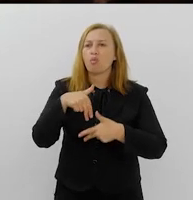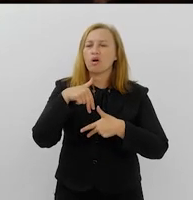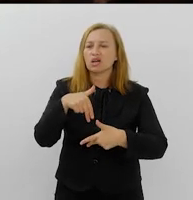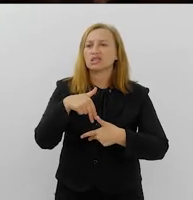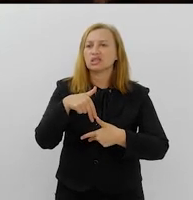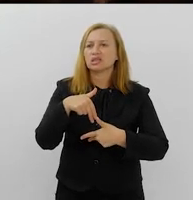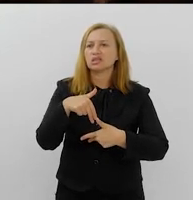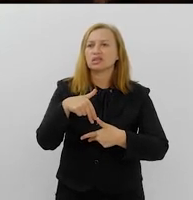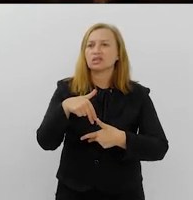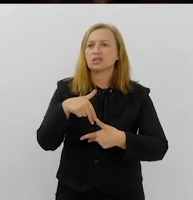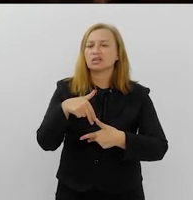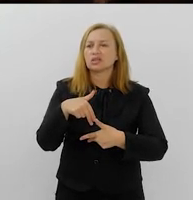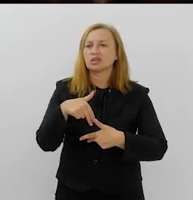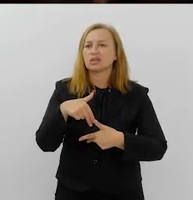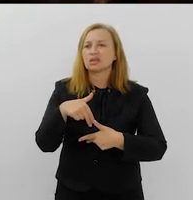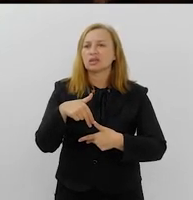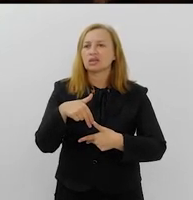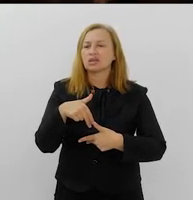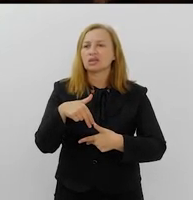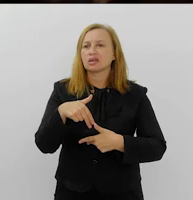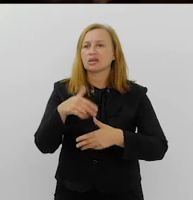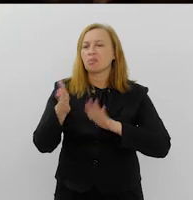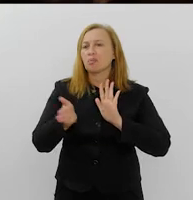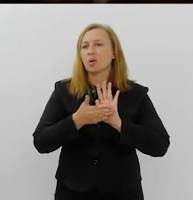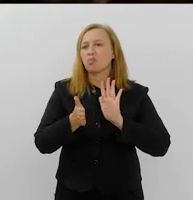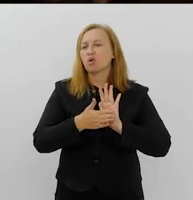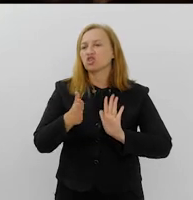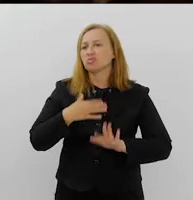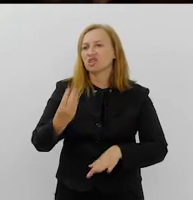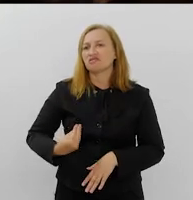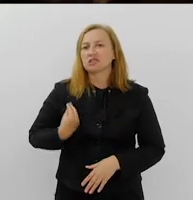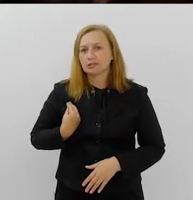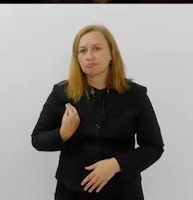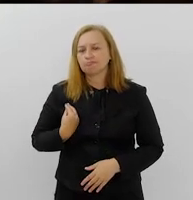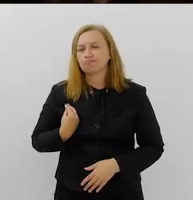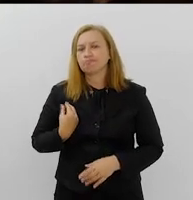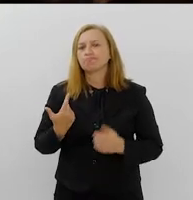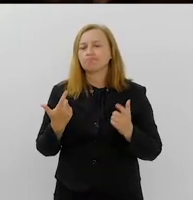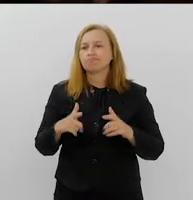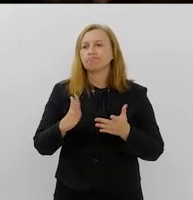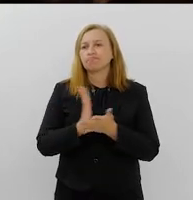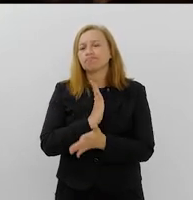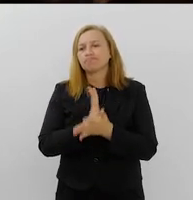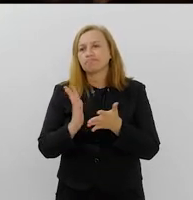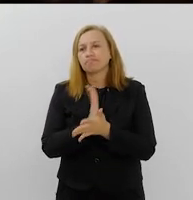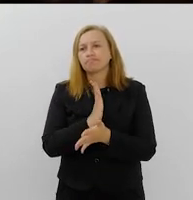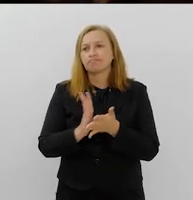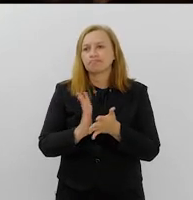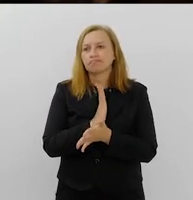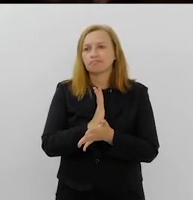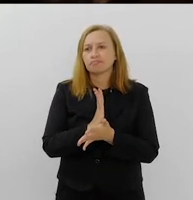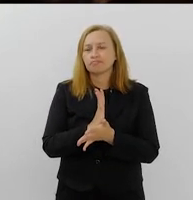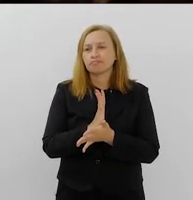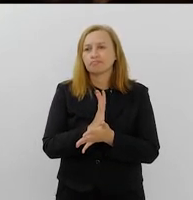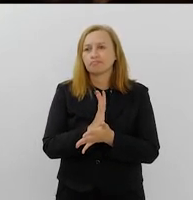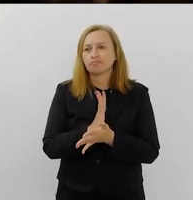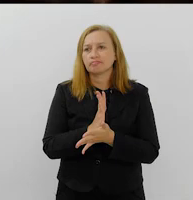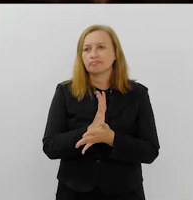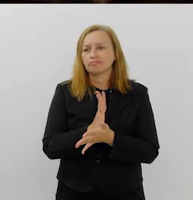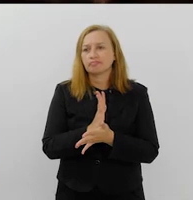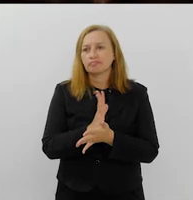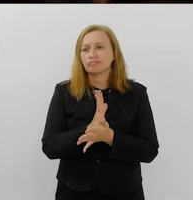e eu tenho a Umbanda como minha grande proposta de vida, onde às vezes até